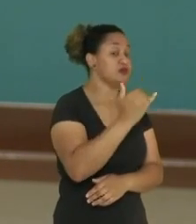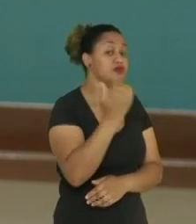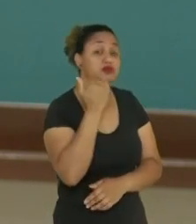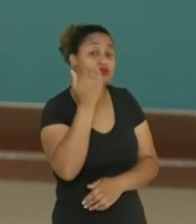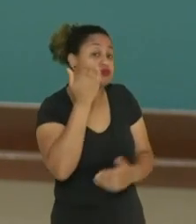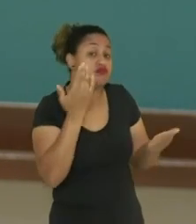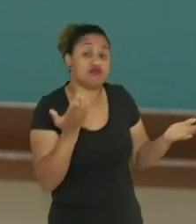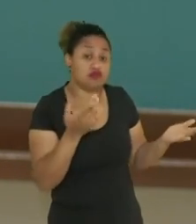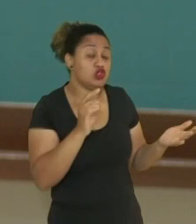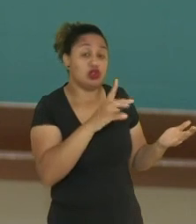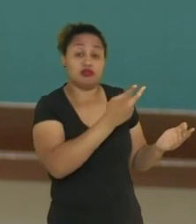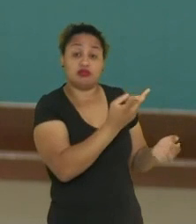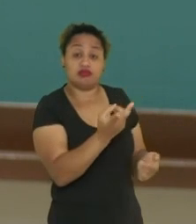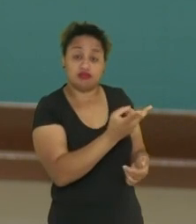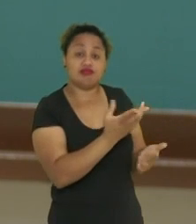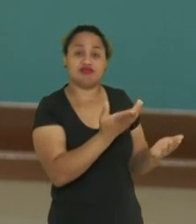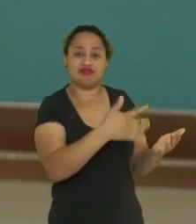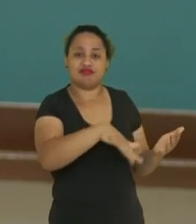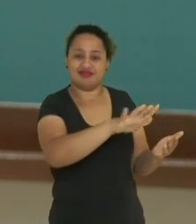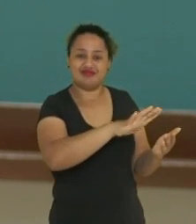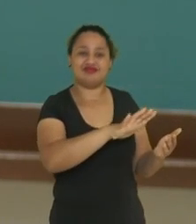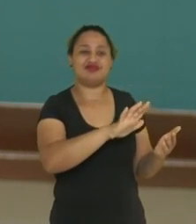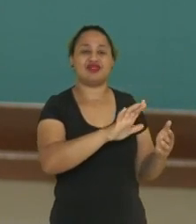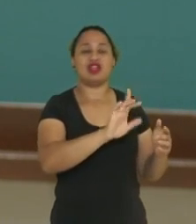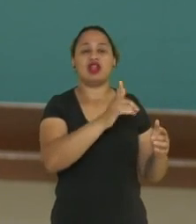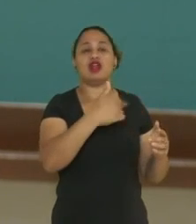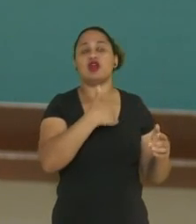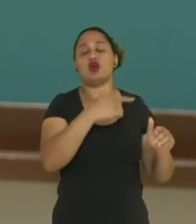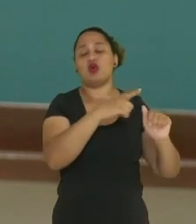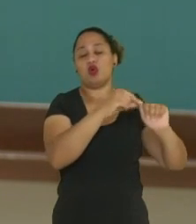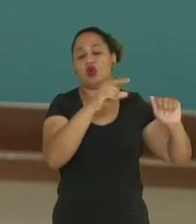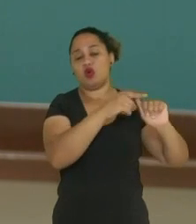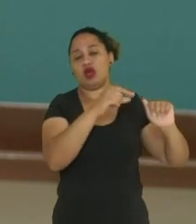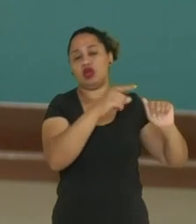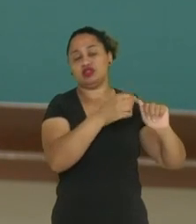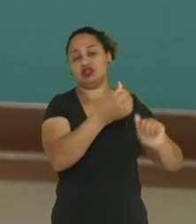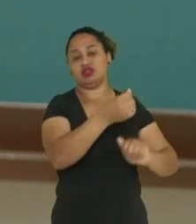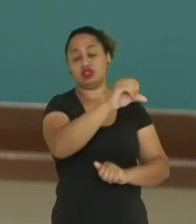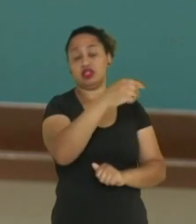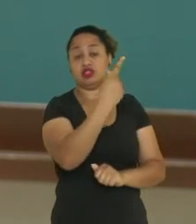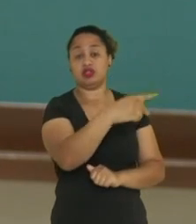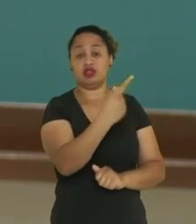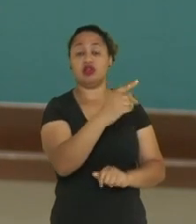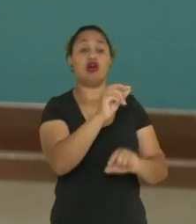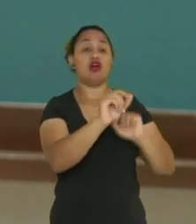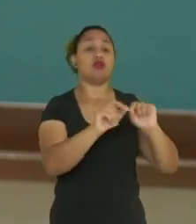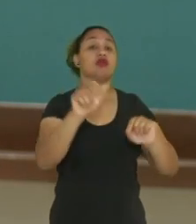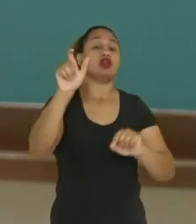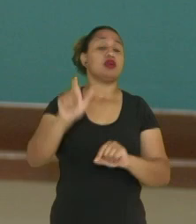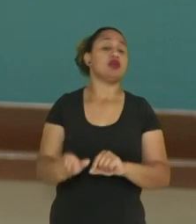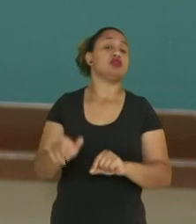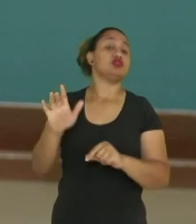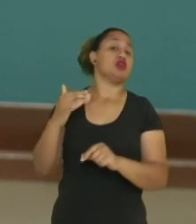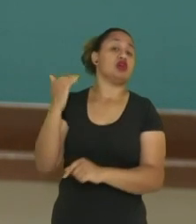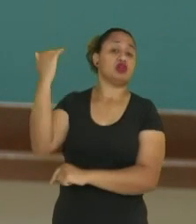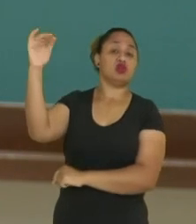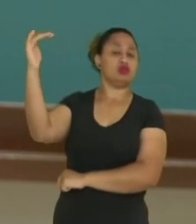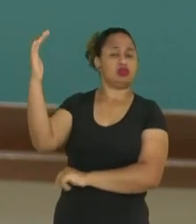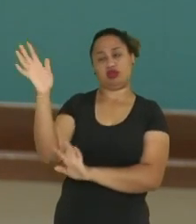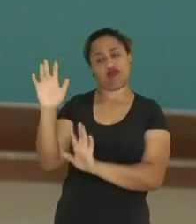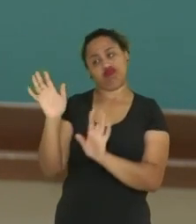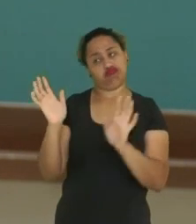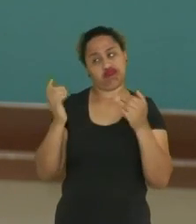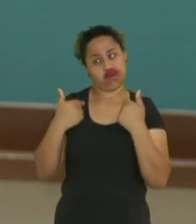nome diz, né? Não vai servir o que diz o artigo 69 do ECA para uma pessoa que já é adulta, pois